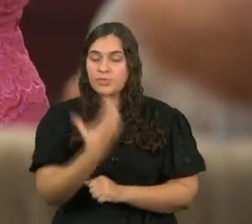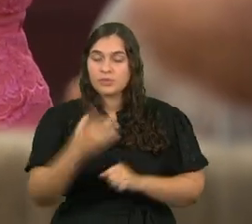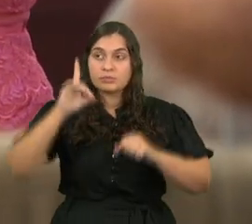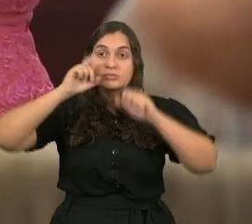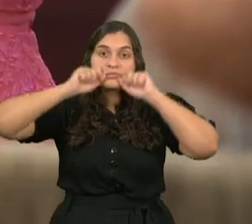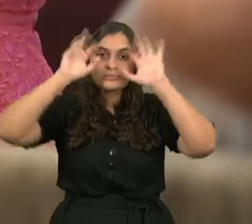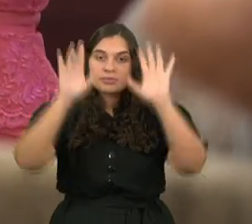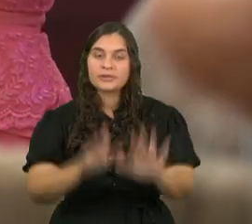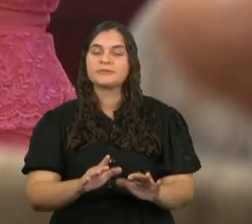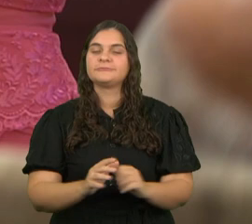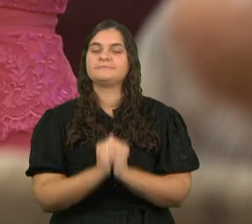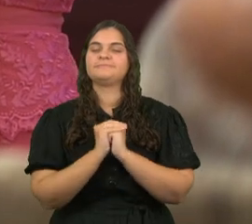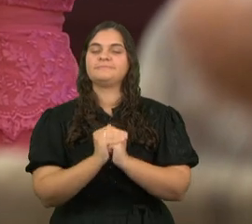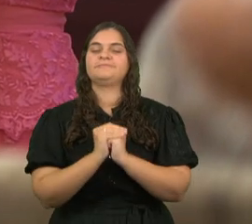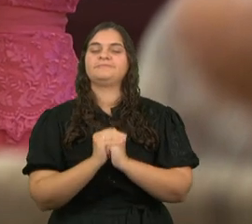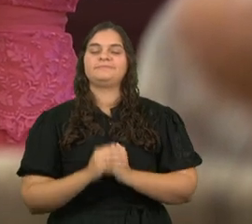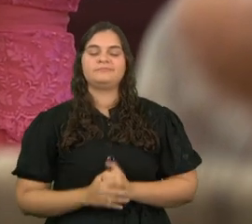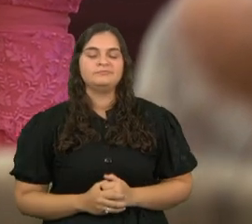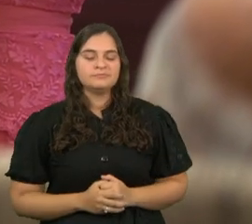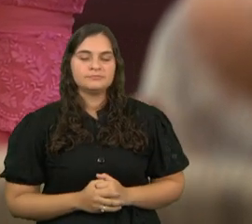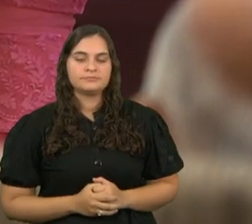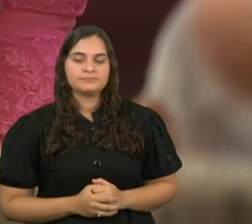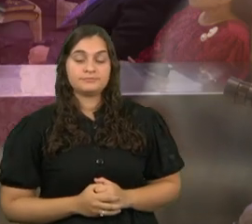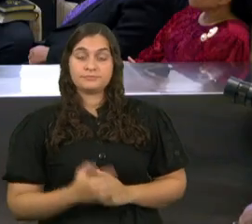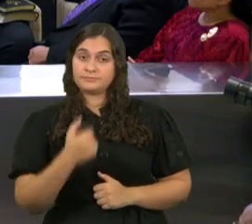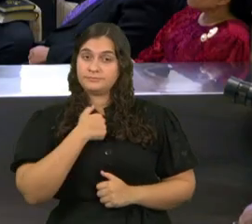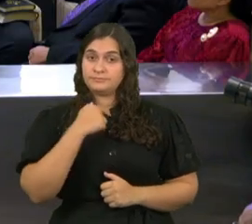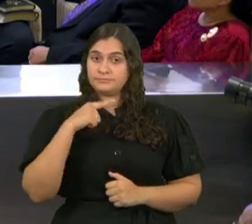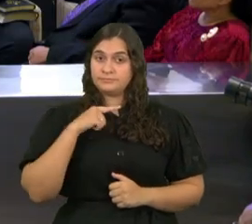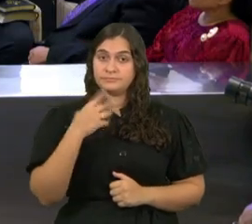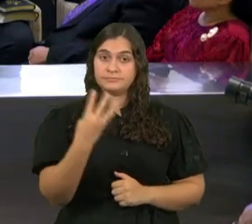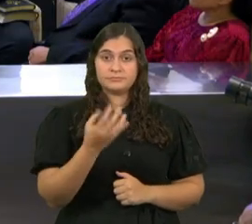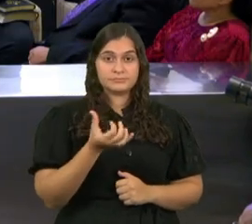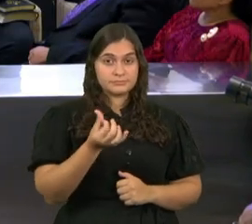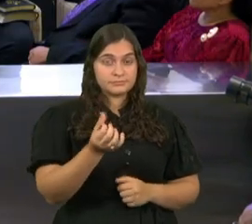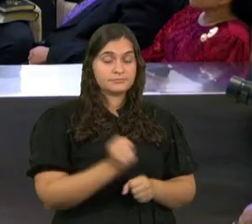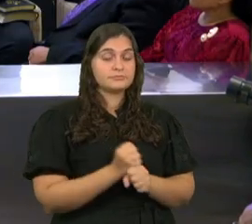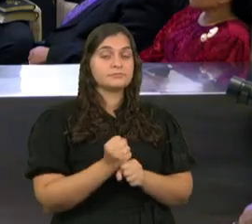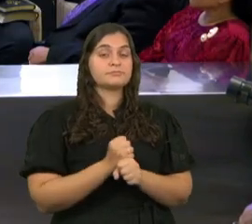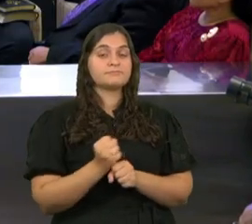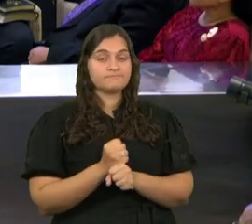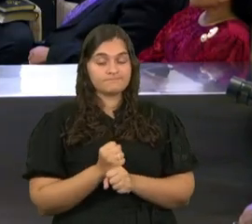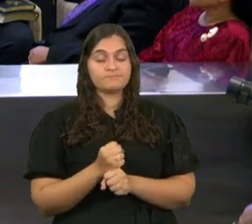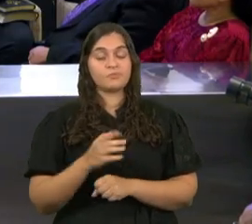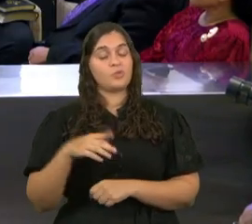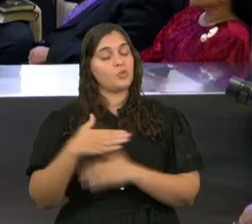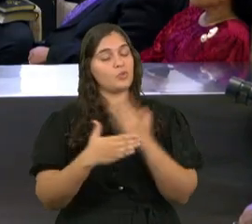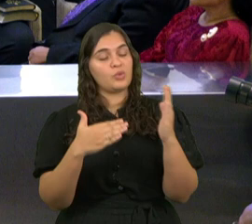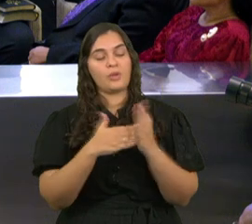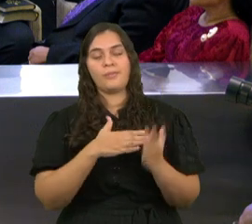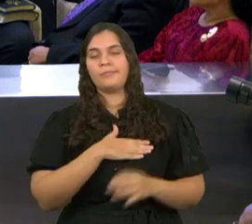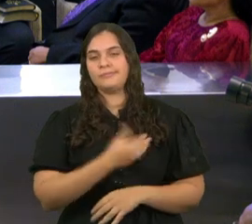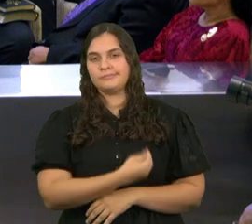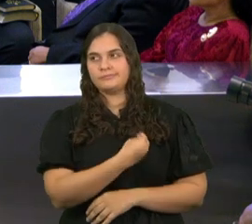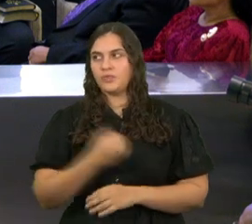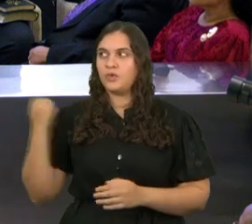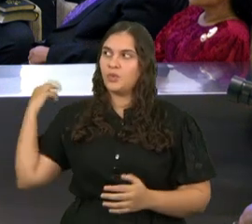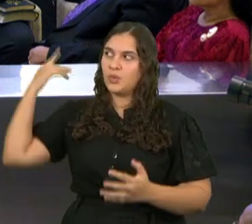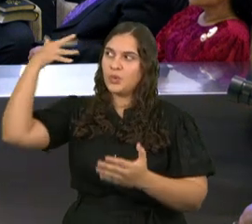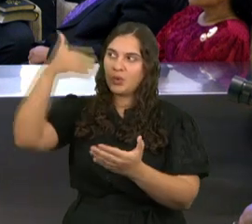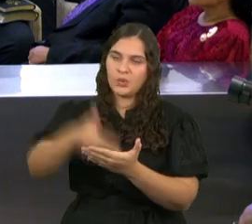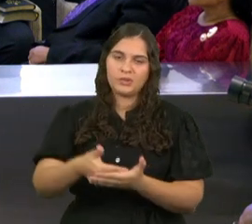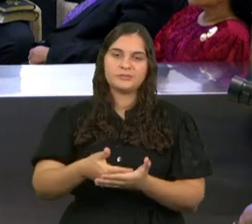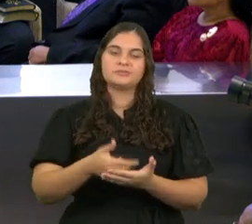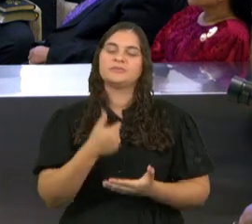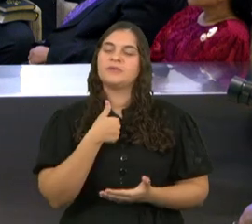Amém. Eu tenho 46 anos, e nesses 46 anos, eu